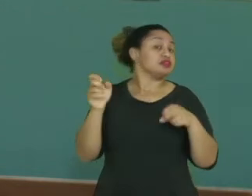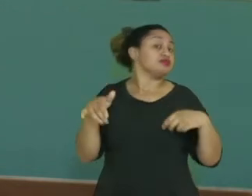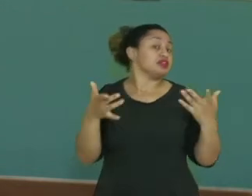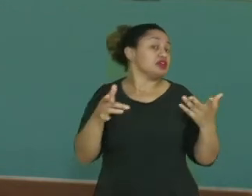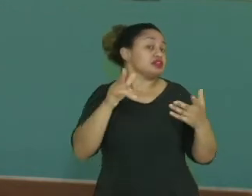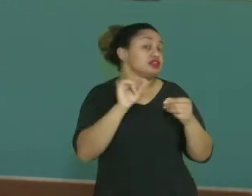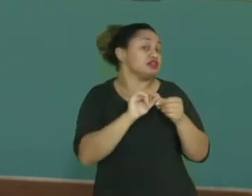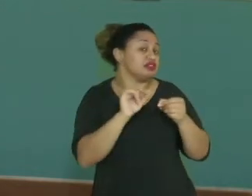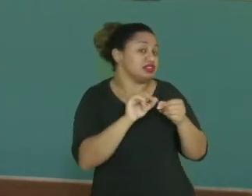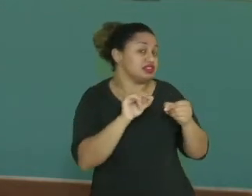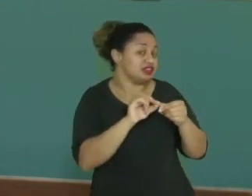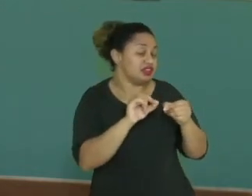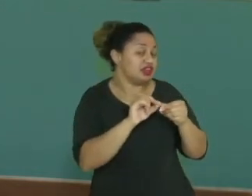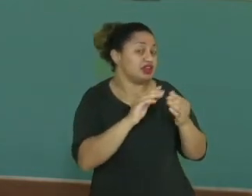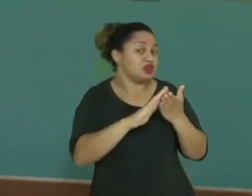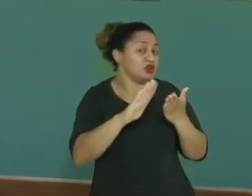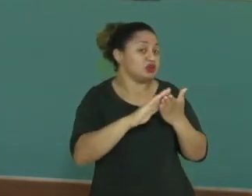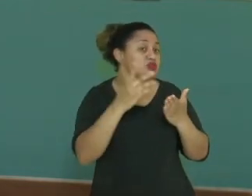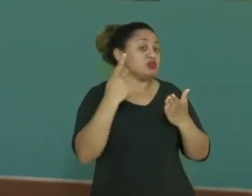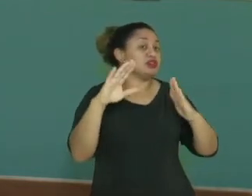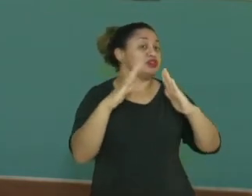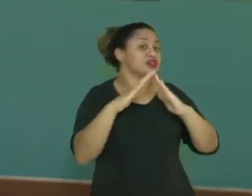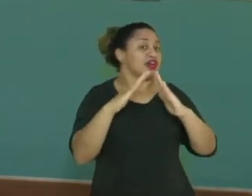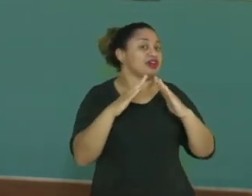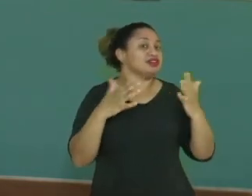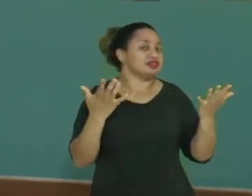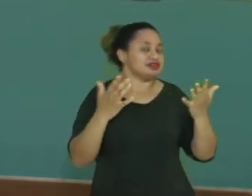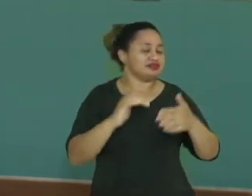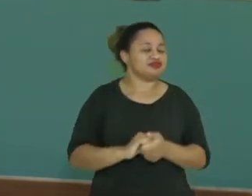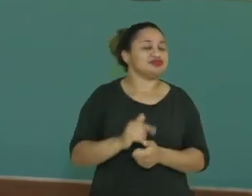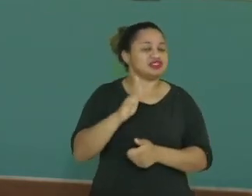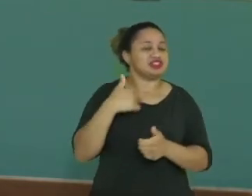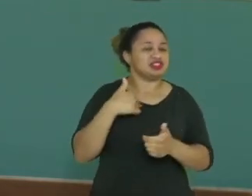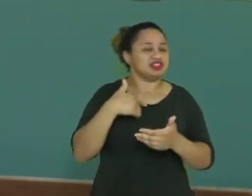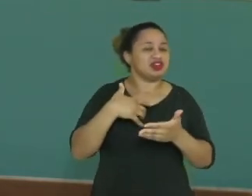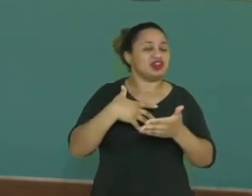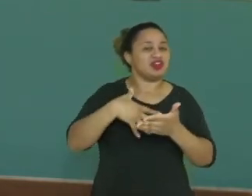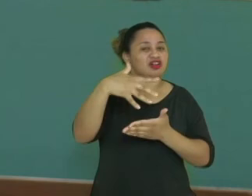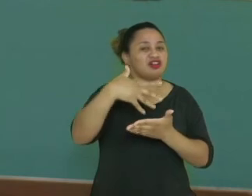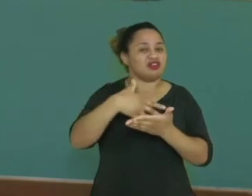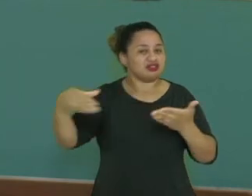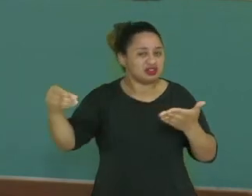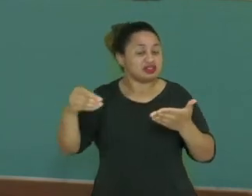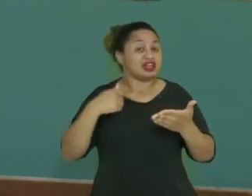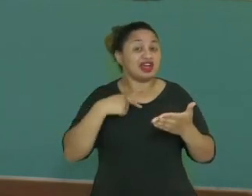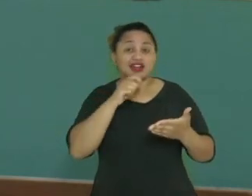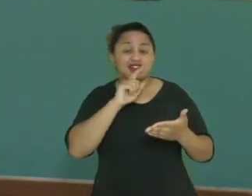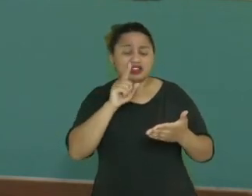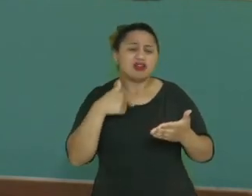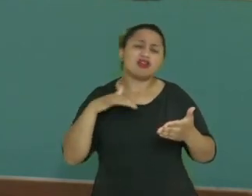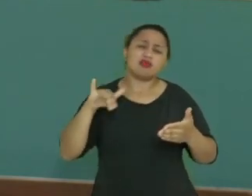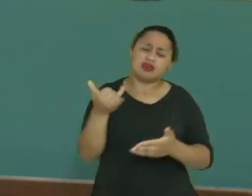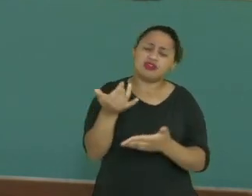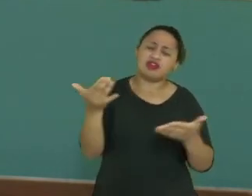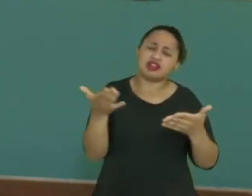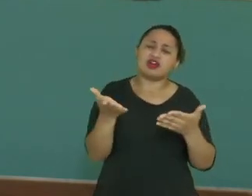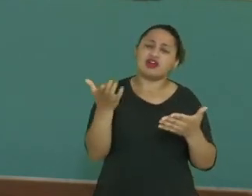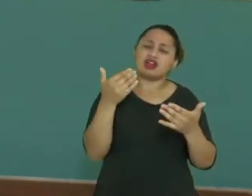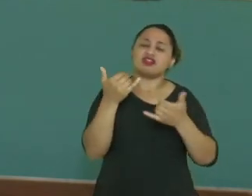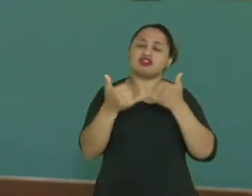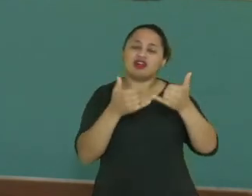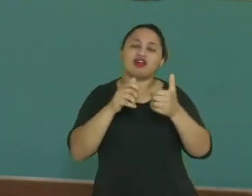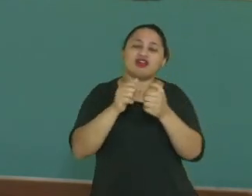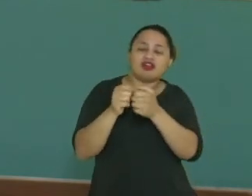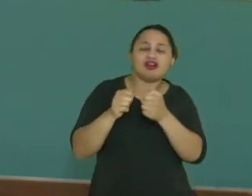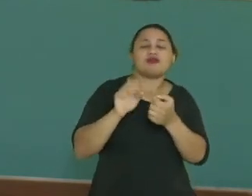aí o gráfico, né? Do consumo aí da sua casa. E você já acessou a plataforma do Matific? Se não acessou, não perca tempo, vamos lá, tem vários